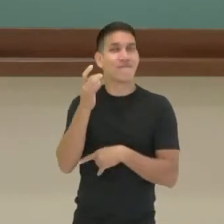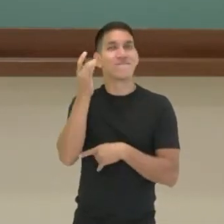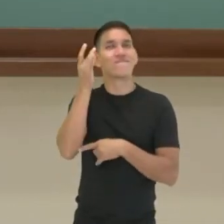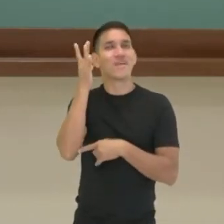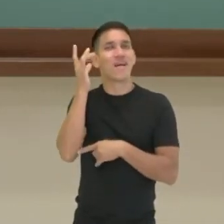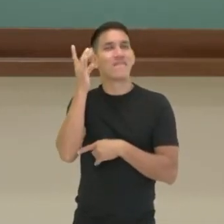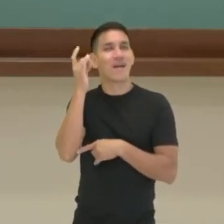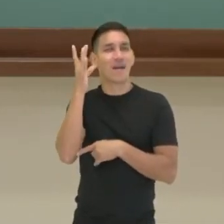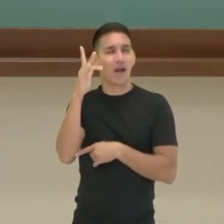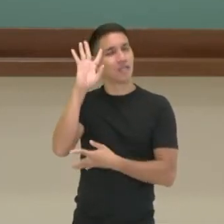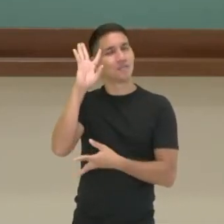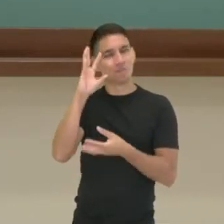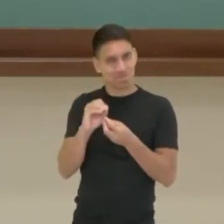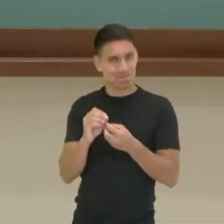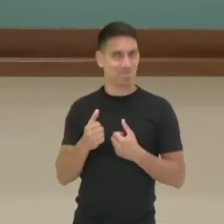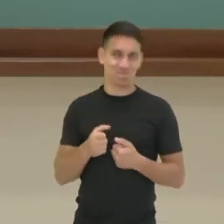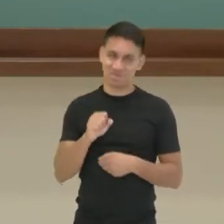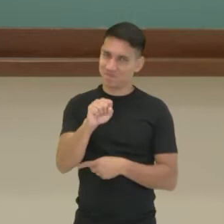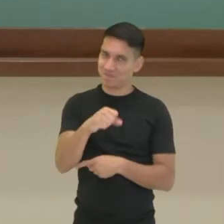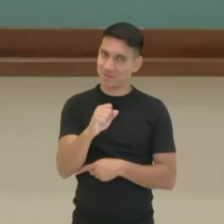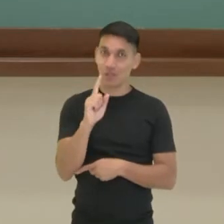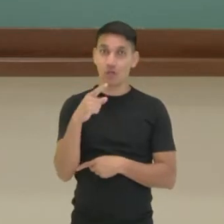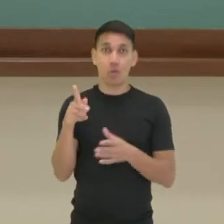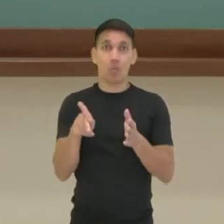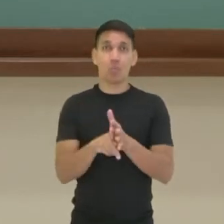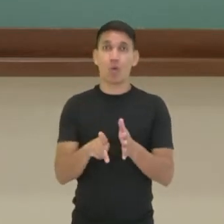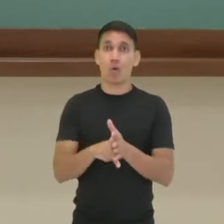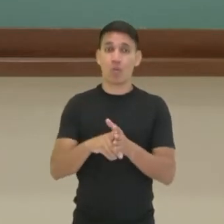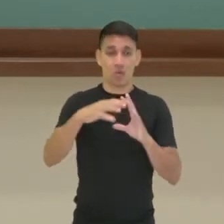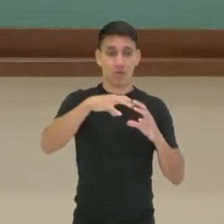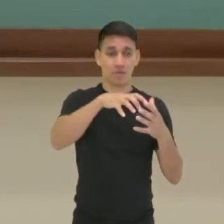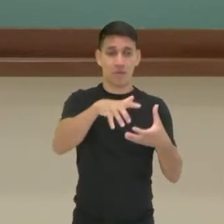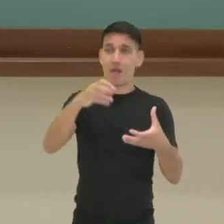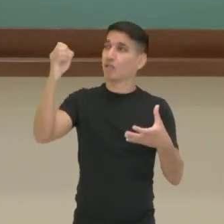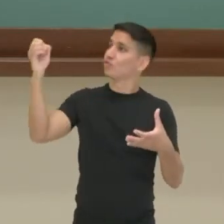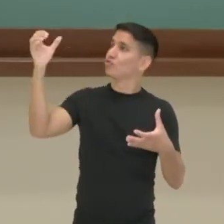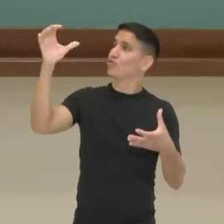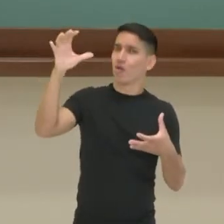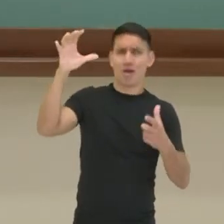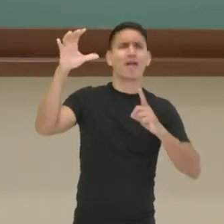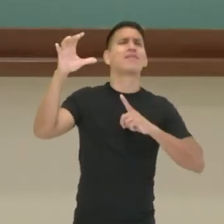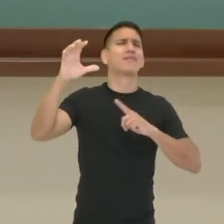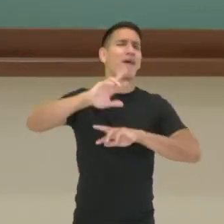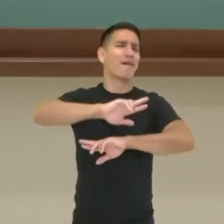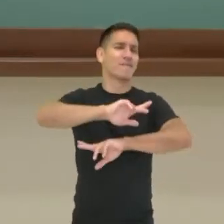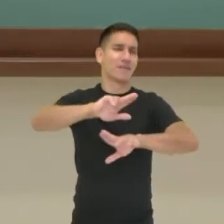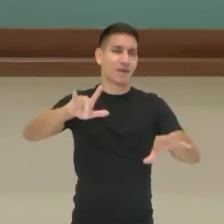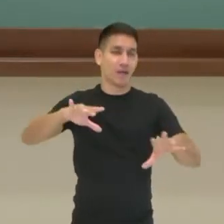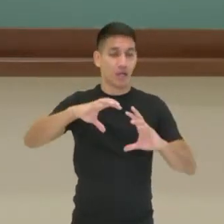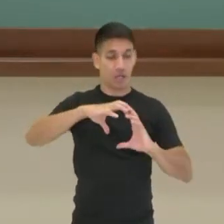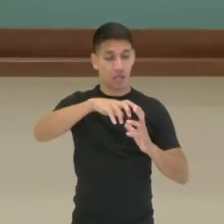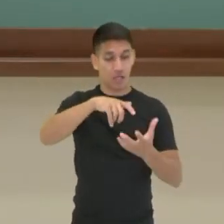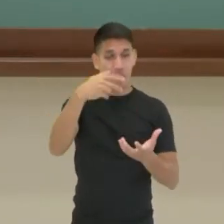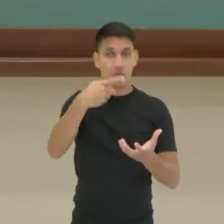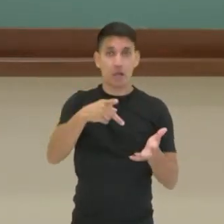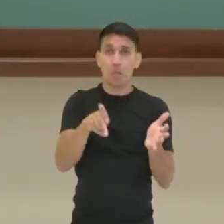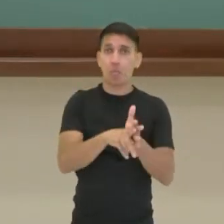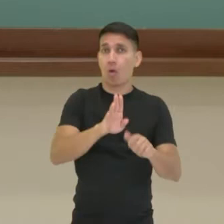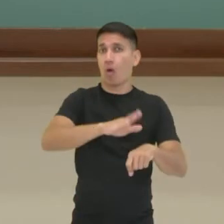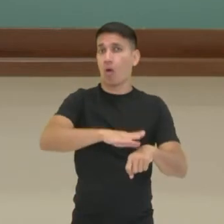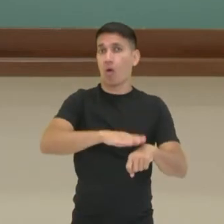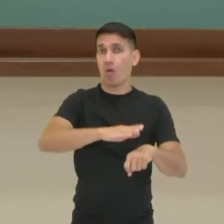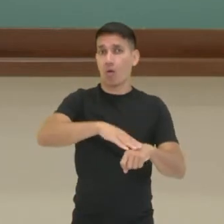da gente entender, né? Nosso sistema solar está cheio de rotação, a Terra faz uma rotação sobre seu